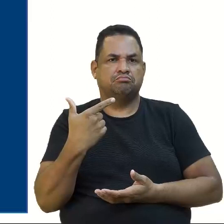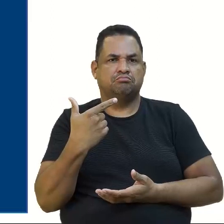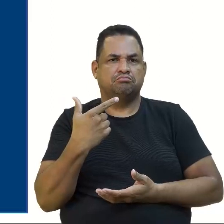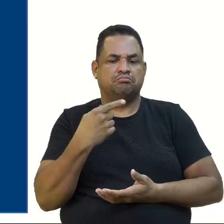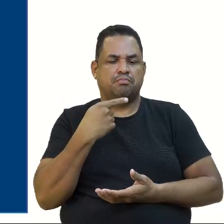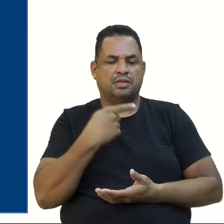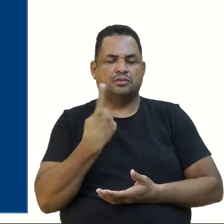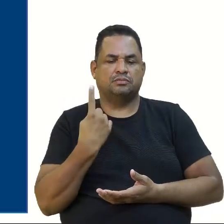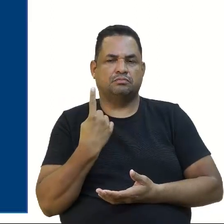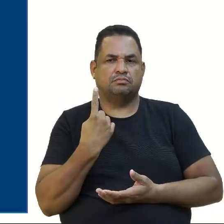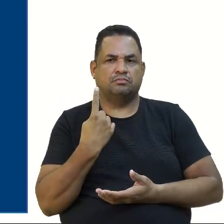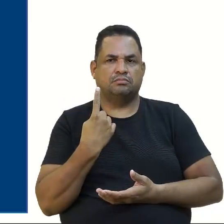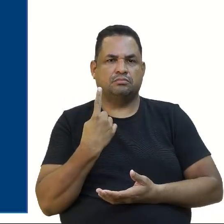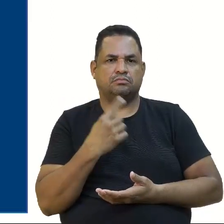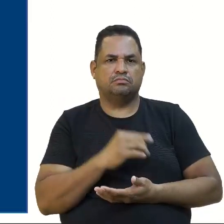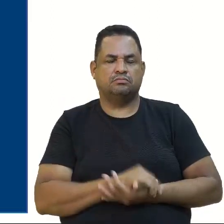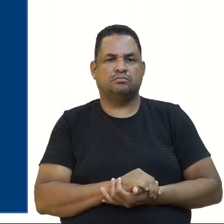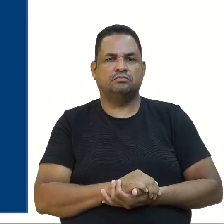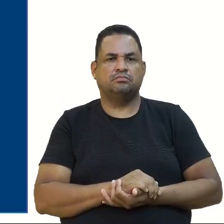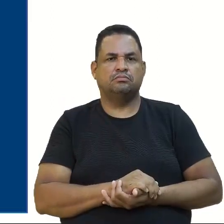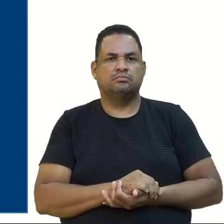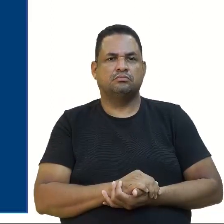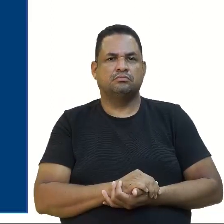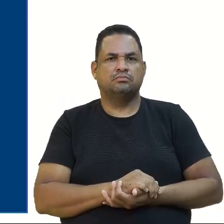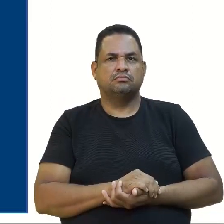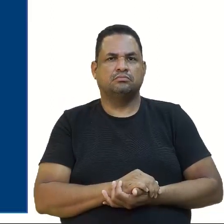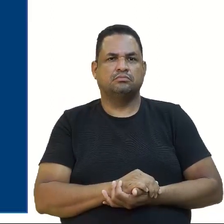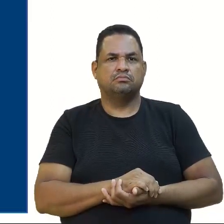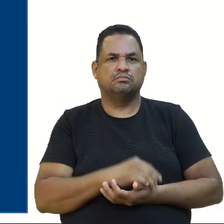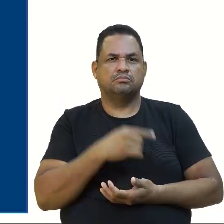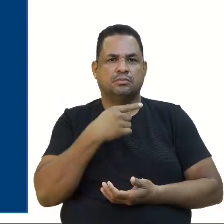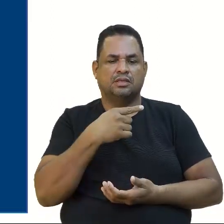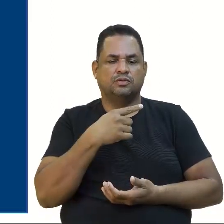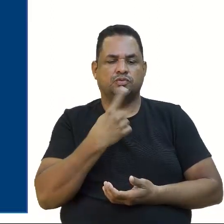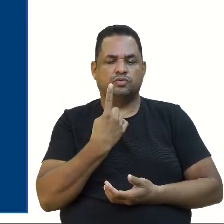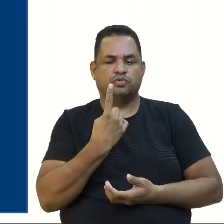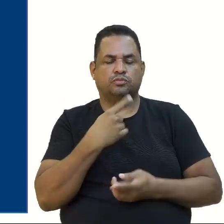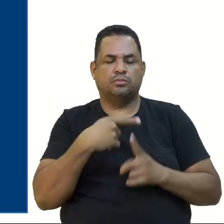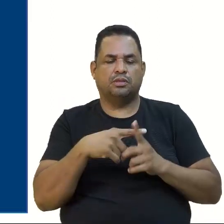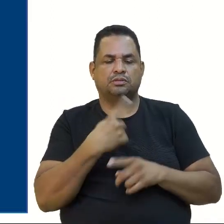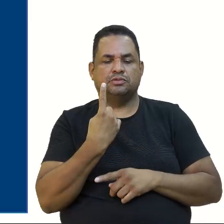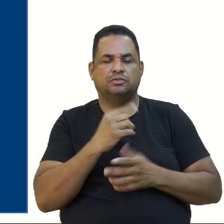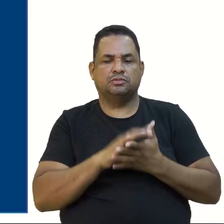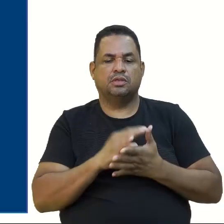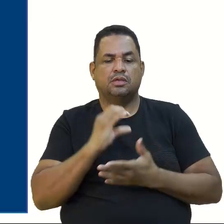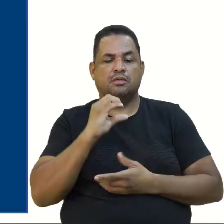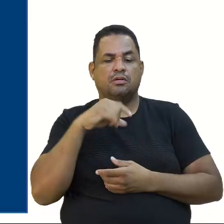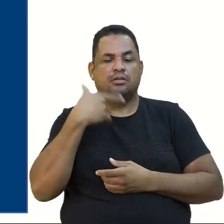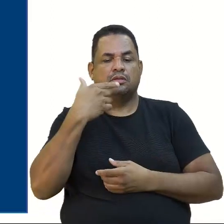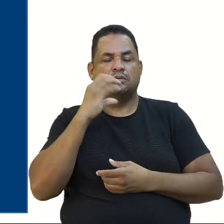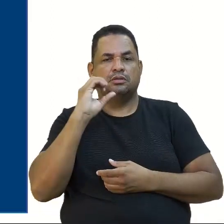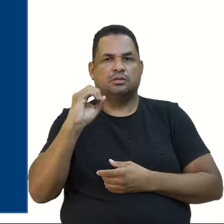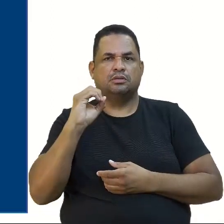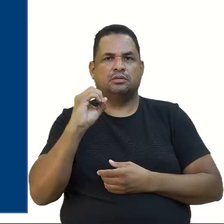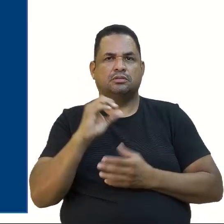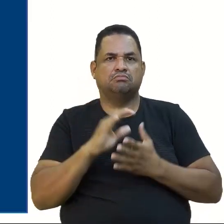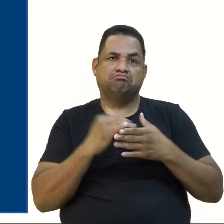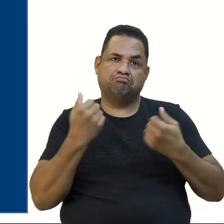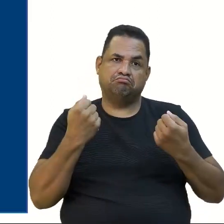É menos 1? Eu acho que é zero, porque Ou é menos 3? menos 1 mais 1 vai dar zero. Ao quadrado é zero. Ah, pode